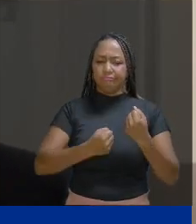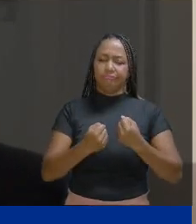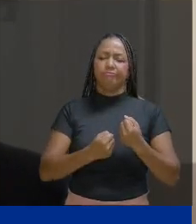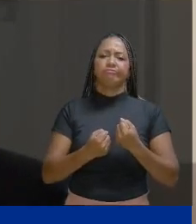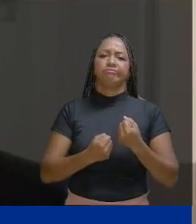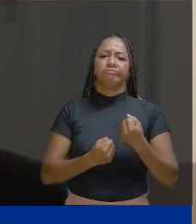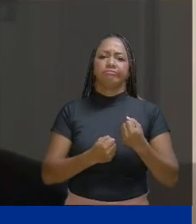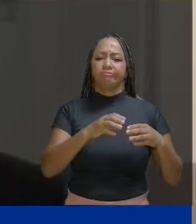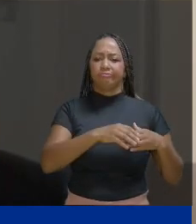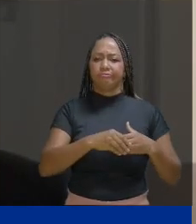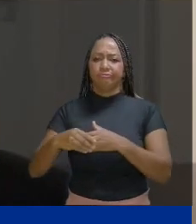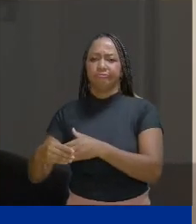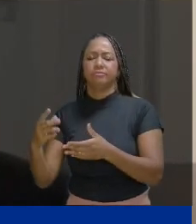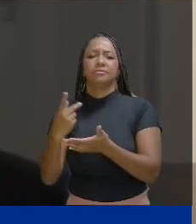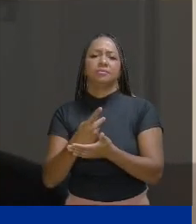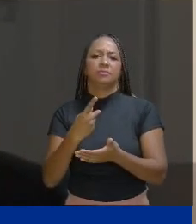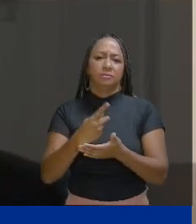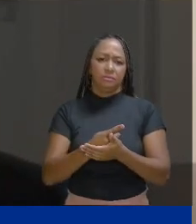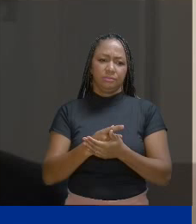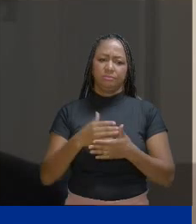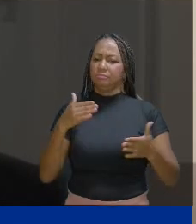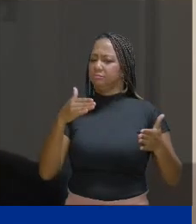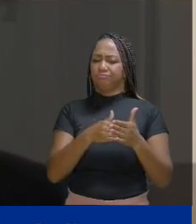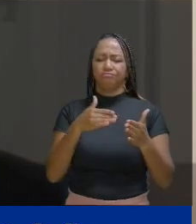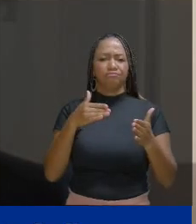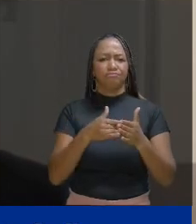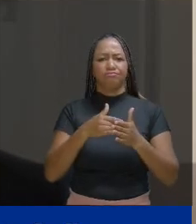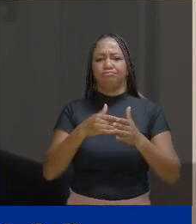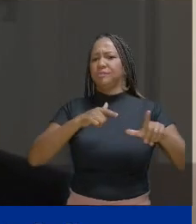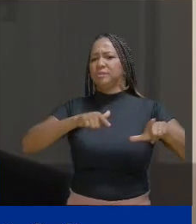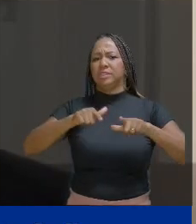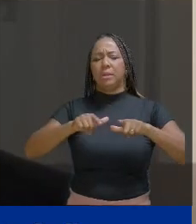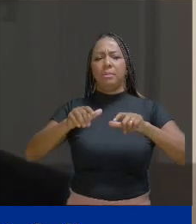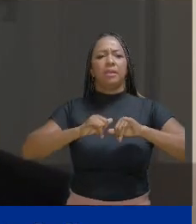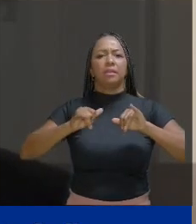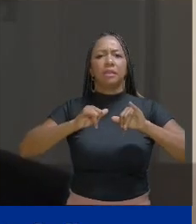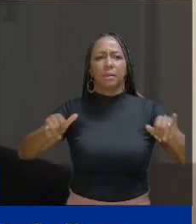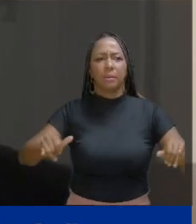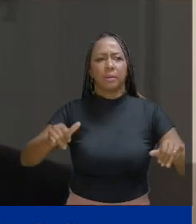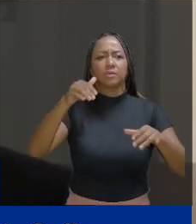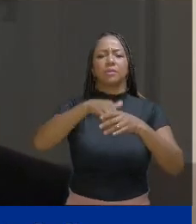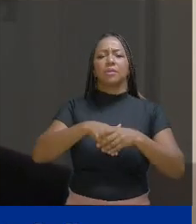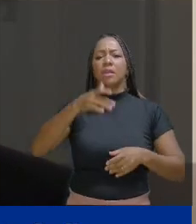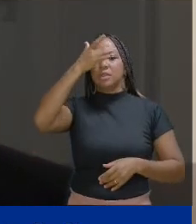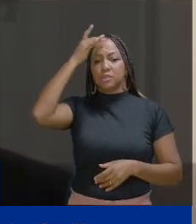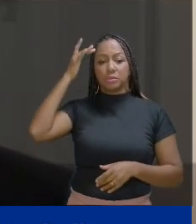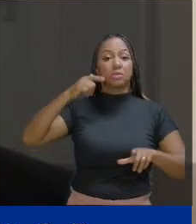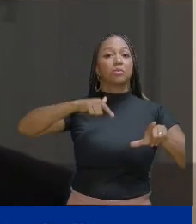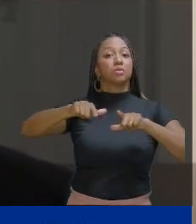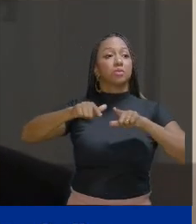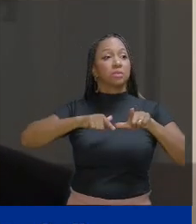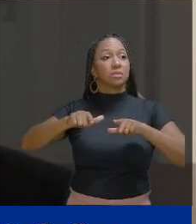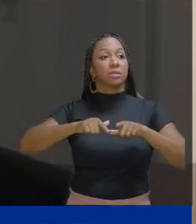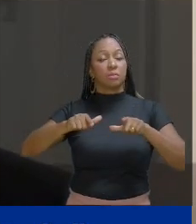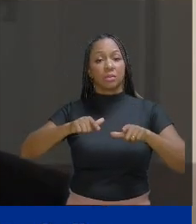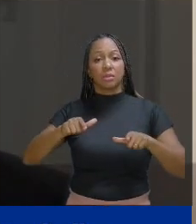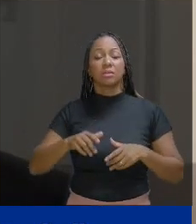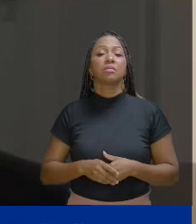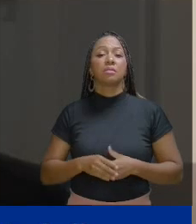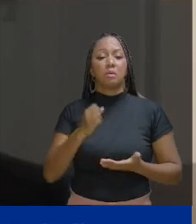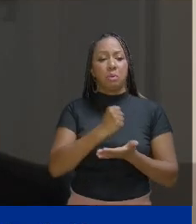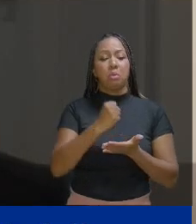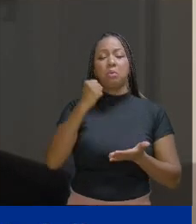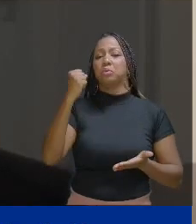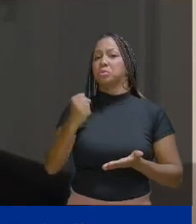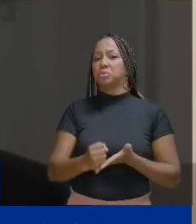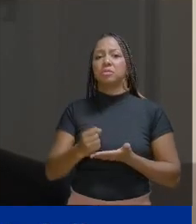ilícito. Porque nada impede o transporte de pessoas que trabalham na campanha eleitoral, inclusive aquelas que trabalham não vinculadas por